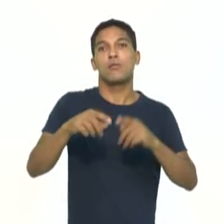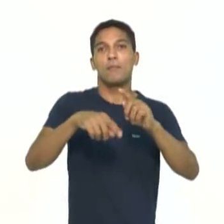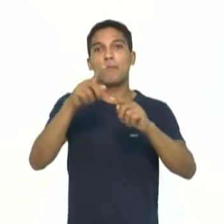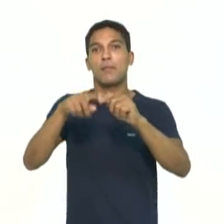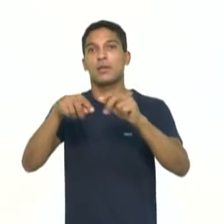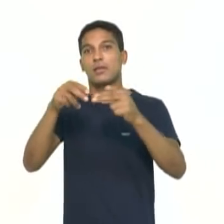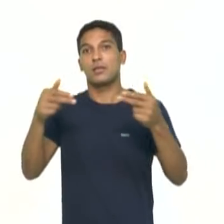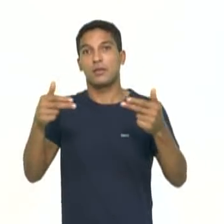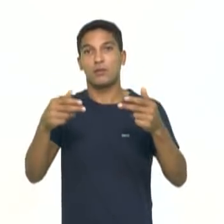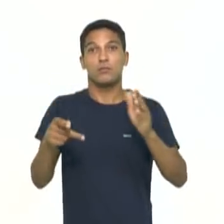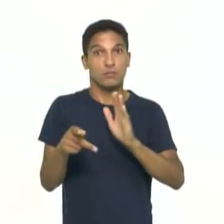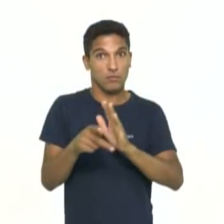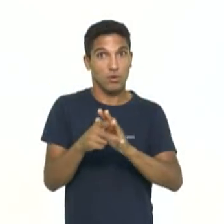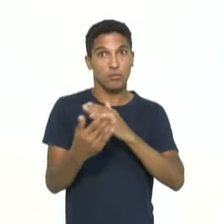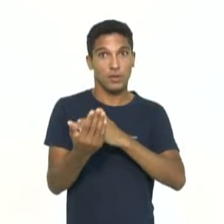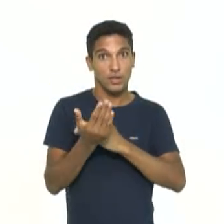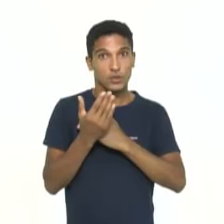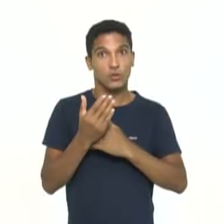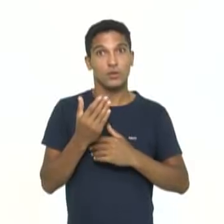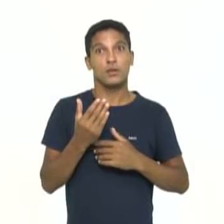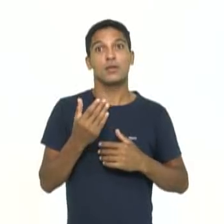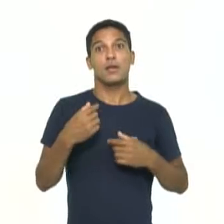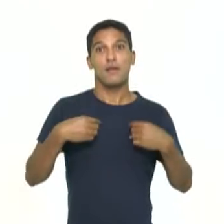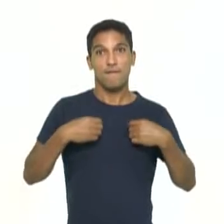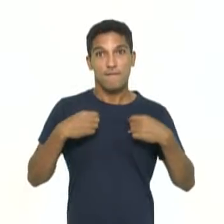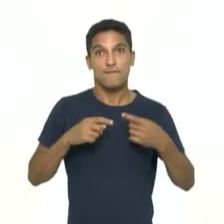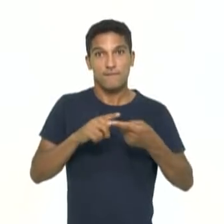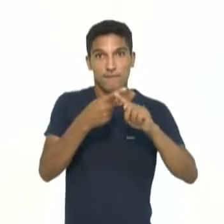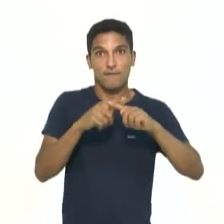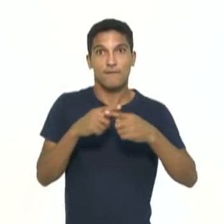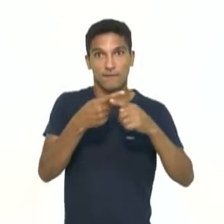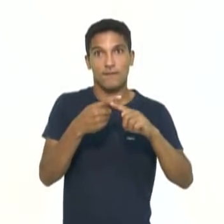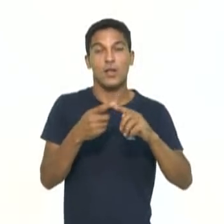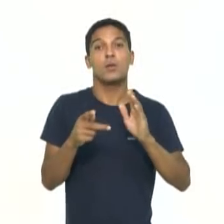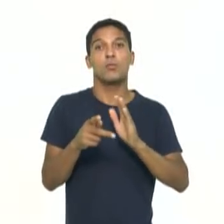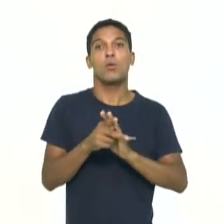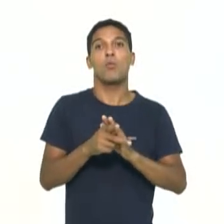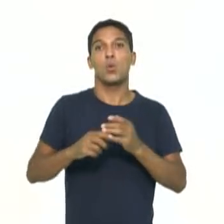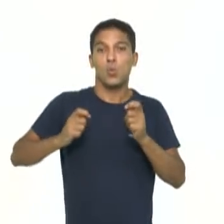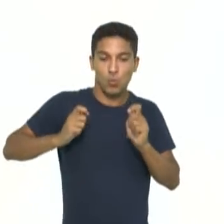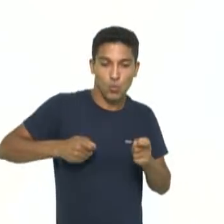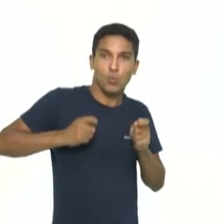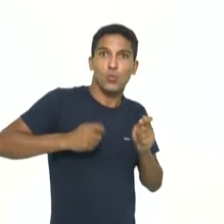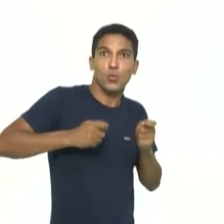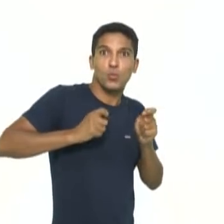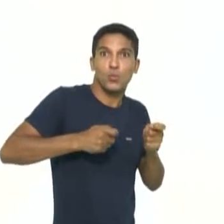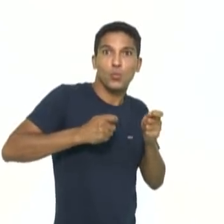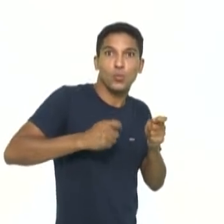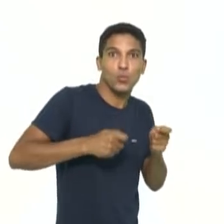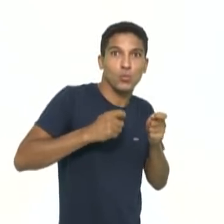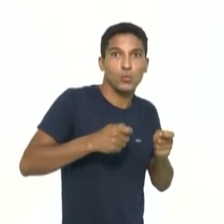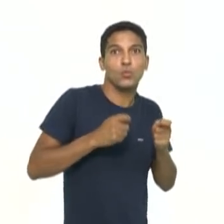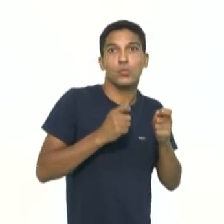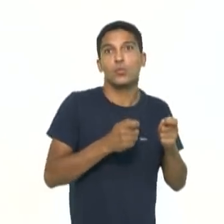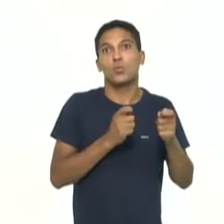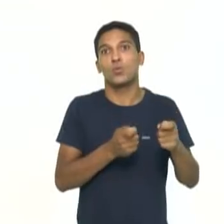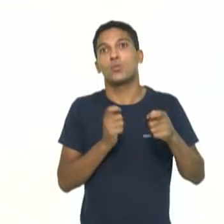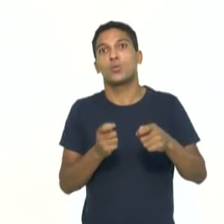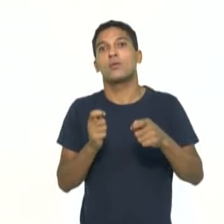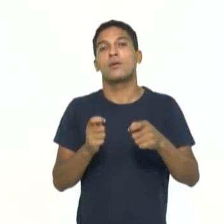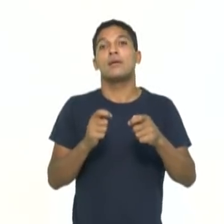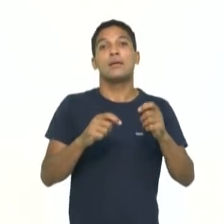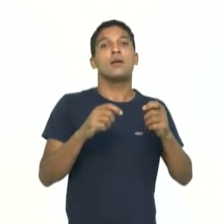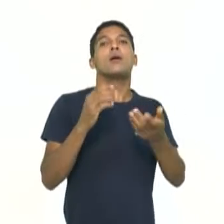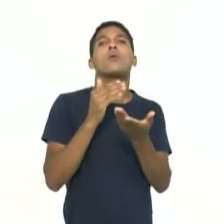as suas viagens, para as suas tropeadas, né? Sim, e os tropeiros, as tropeadas, começaram no século XVII e foram até o começo do